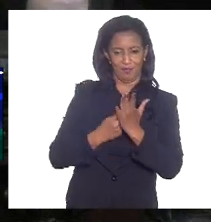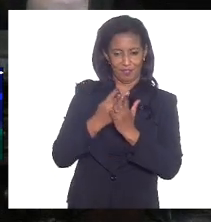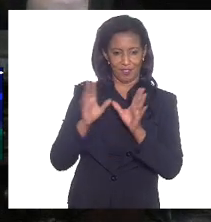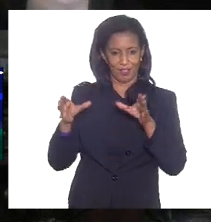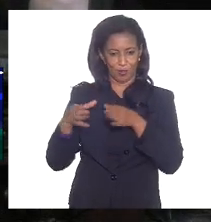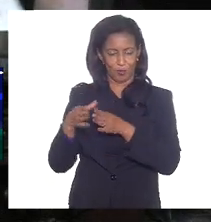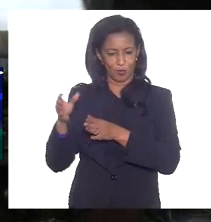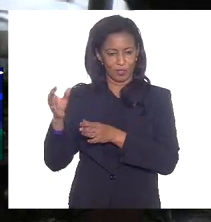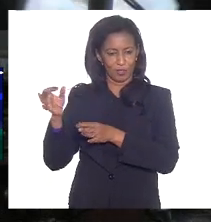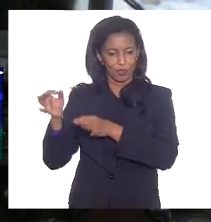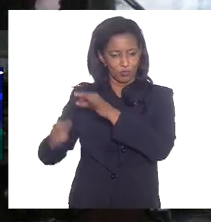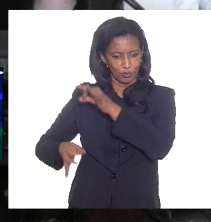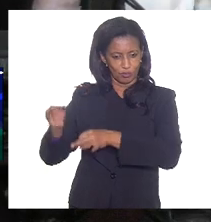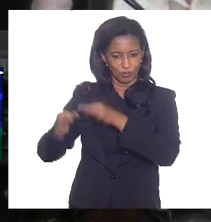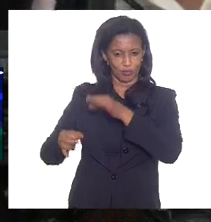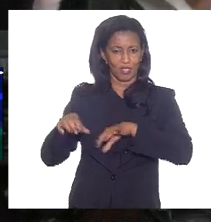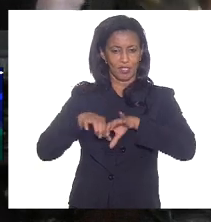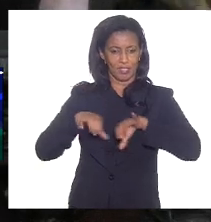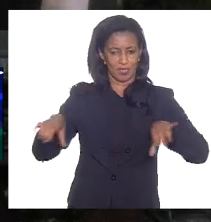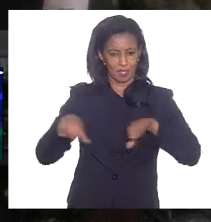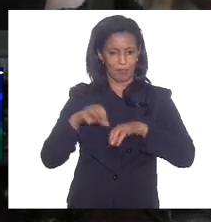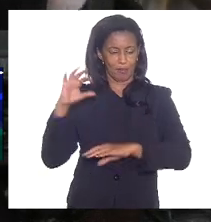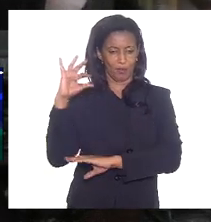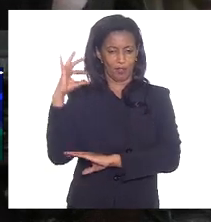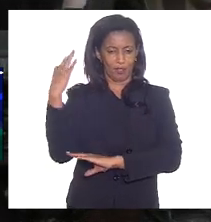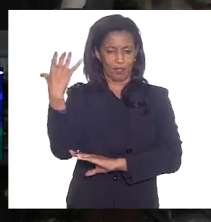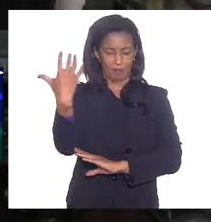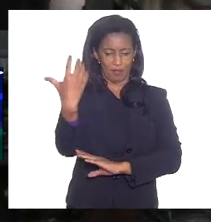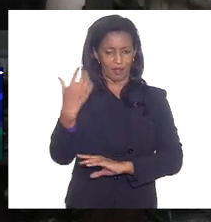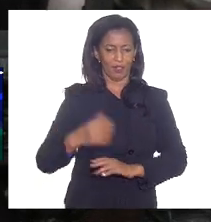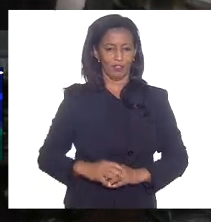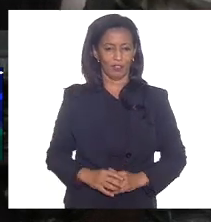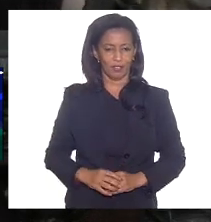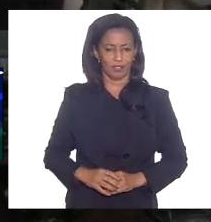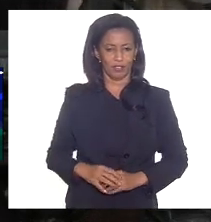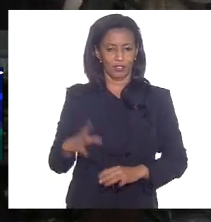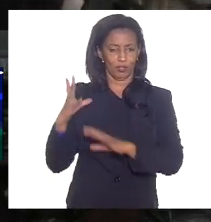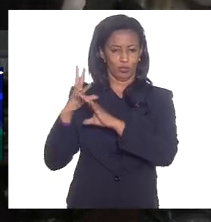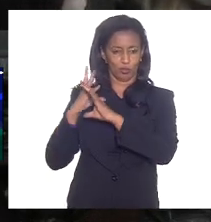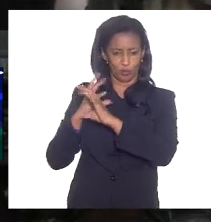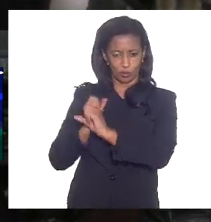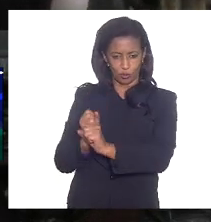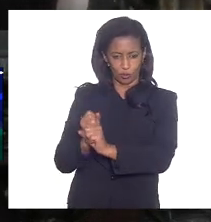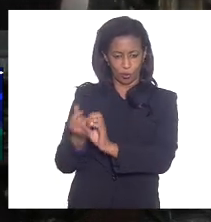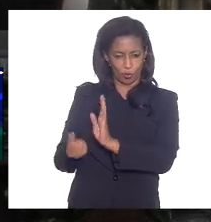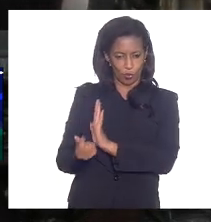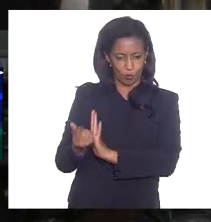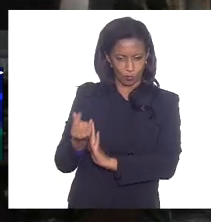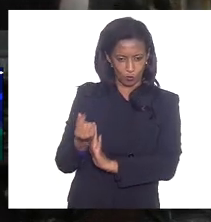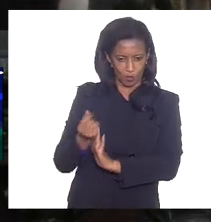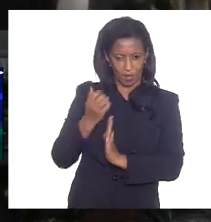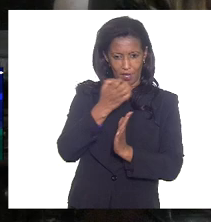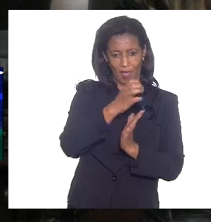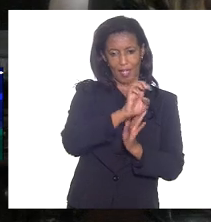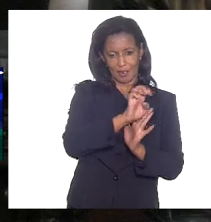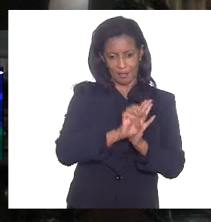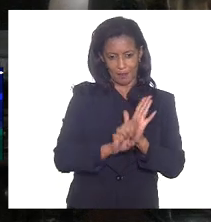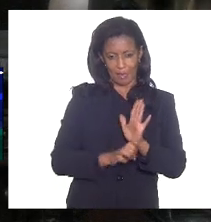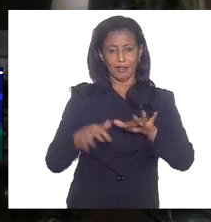de Justiça, de Minas de Energia, de Saneamento Ambiental, de Economia e Indústria e Comércio, de Orçamento, as emendas de